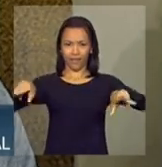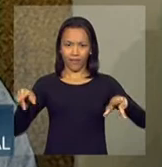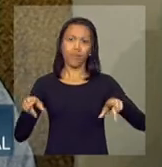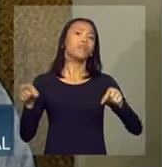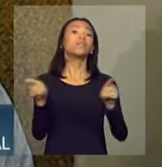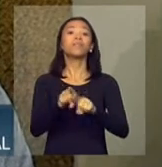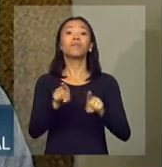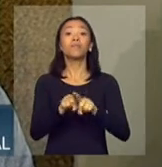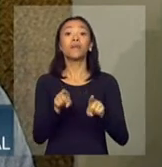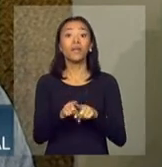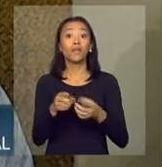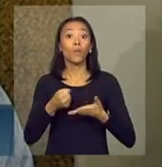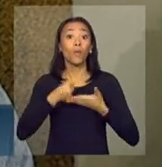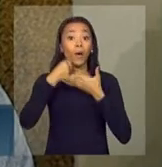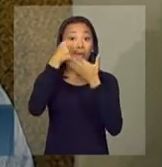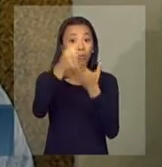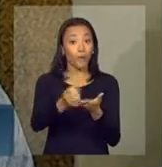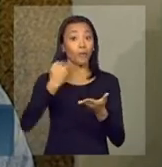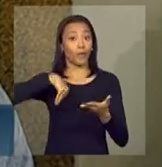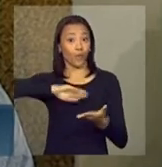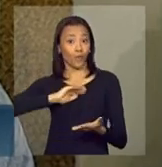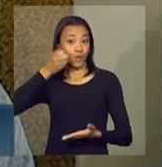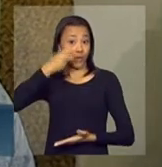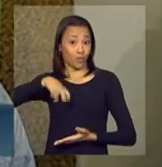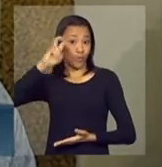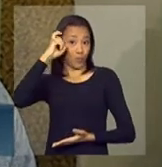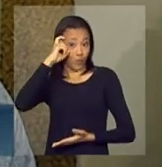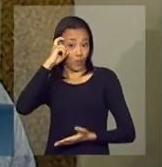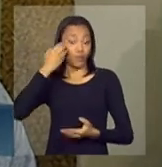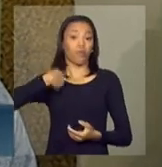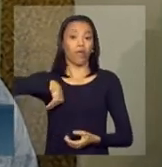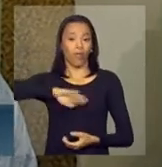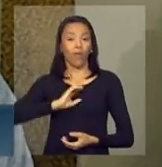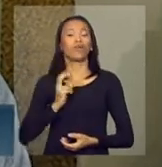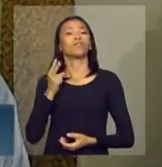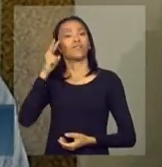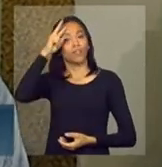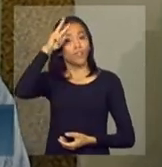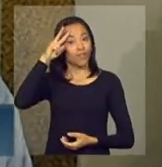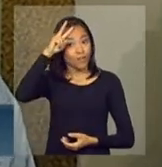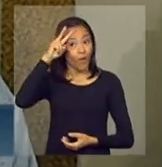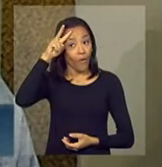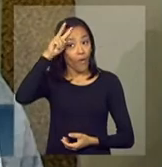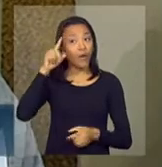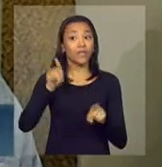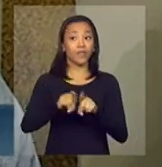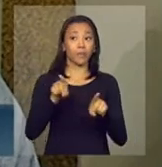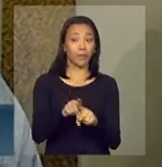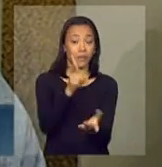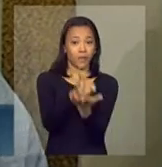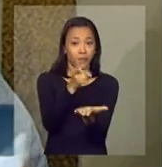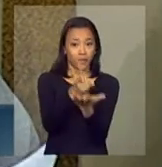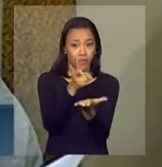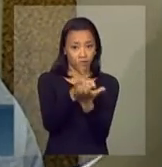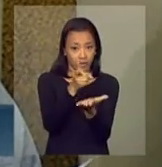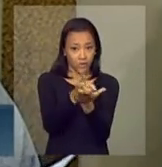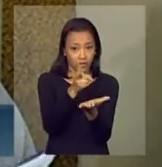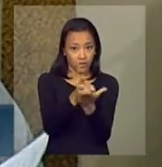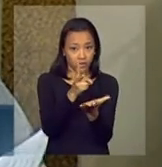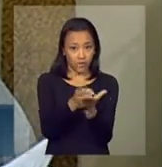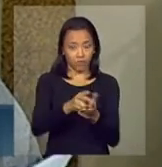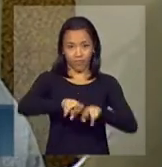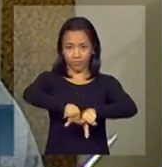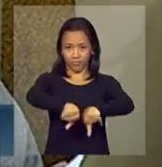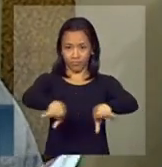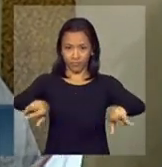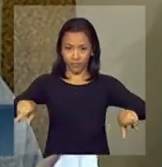sua contribuição para a nossa cultura, para a nossa história, para a conservação da nossa biodiversidade. E nesse